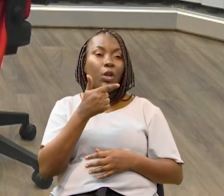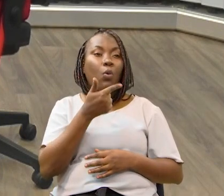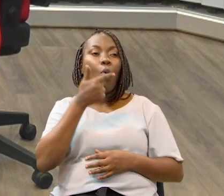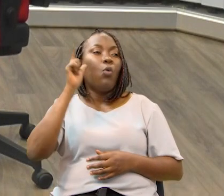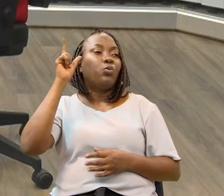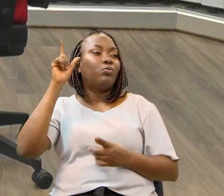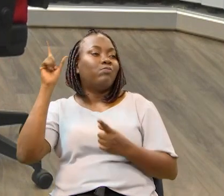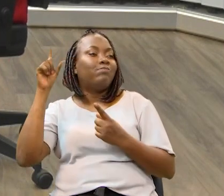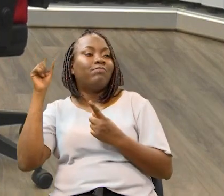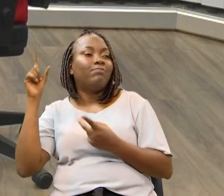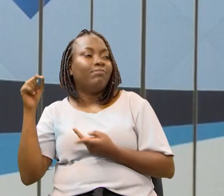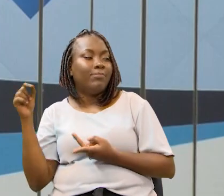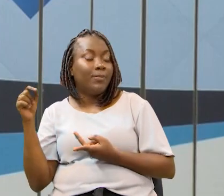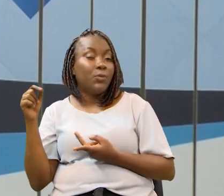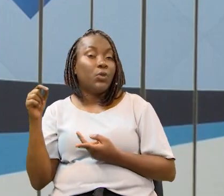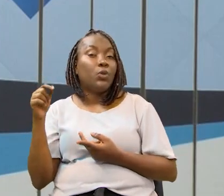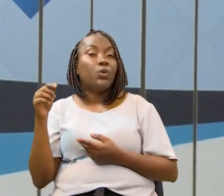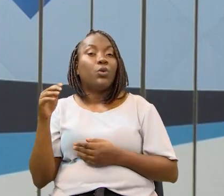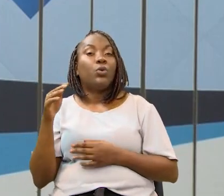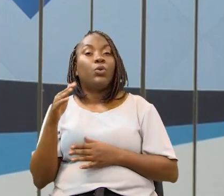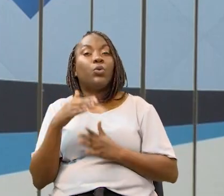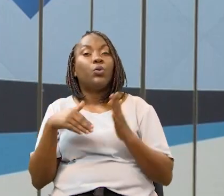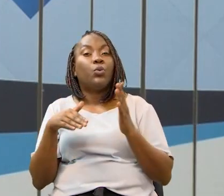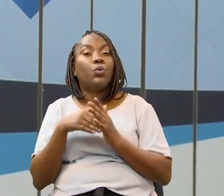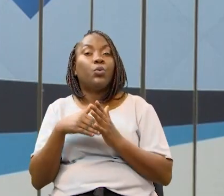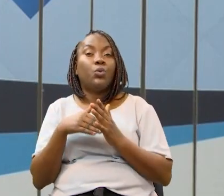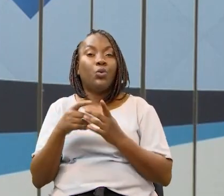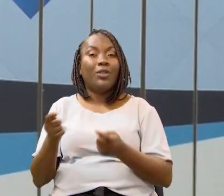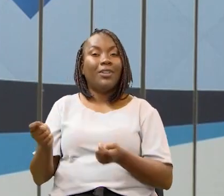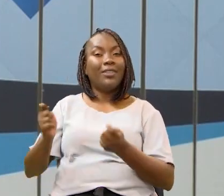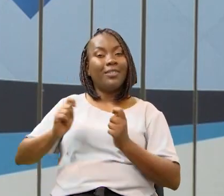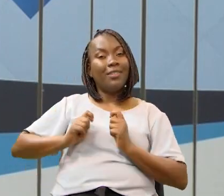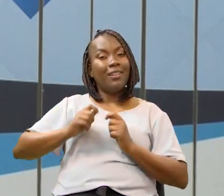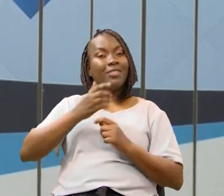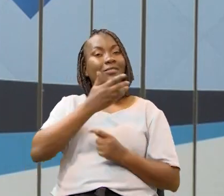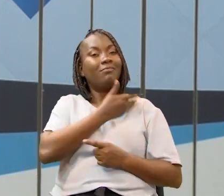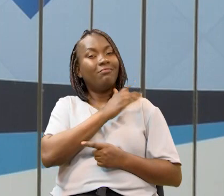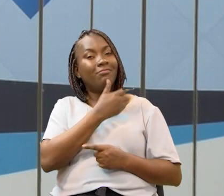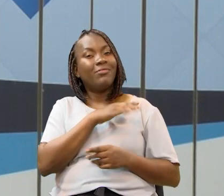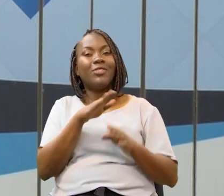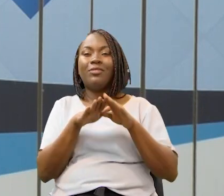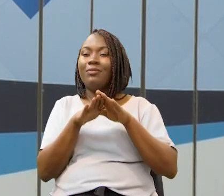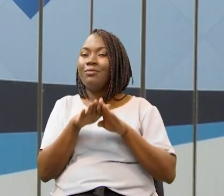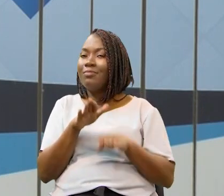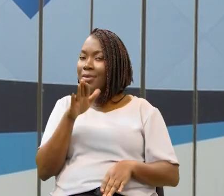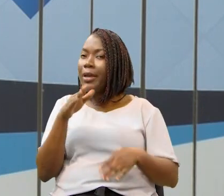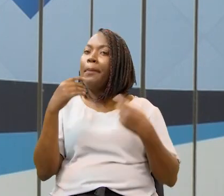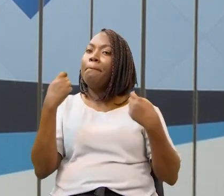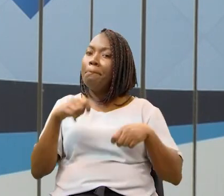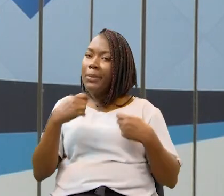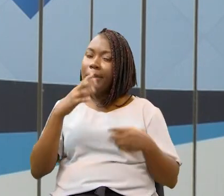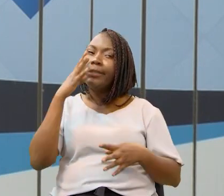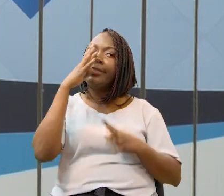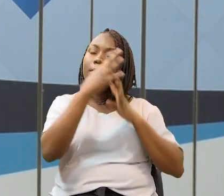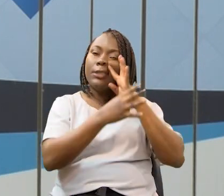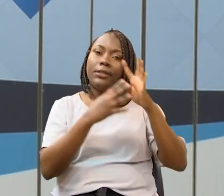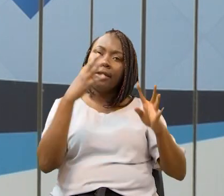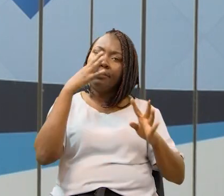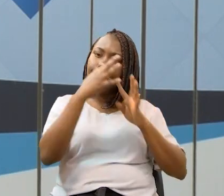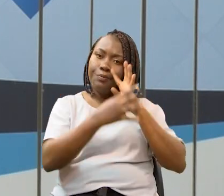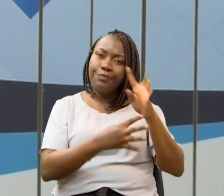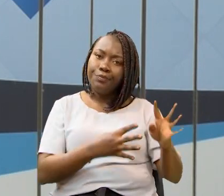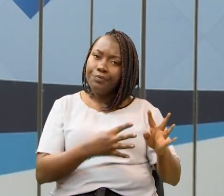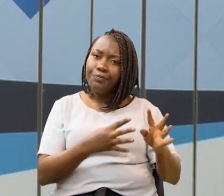caminho. Tudo que traz, né, a discriminação, a desigualdade, é preciso fazer